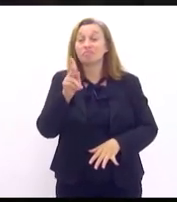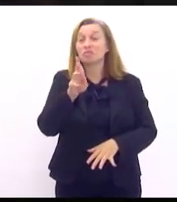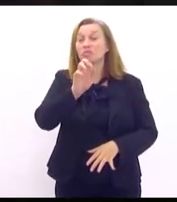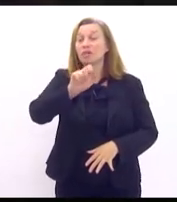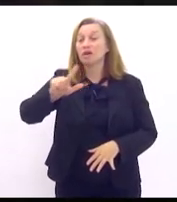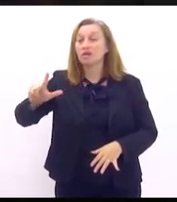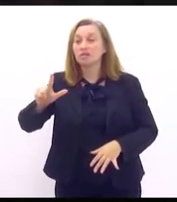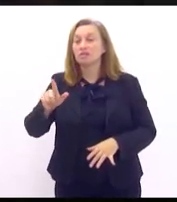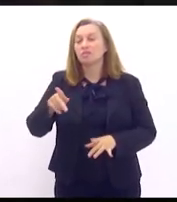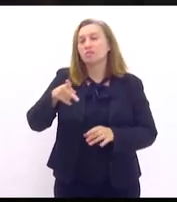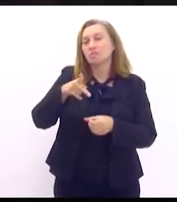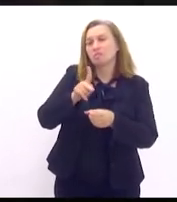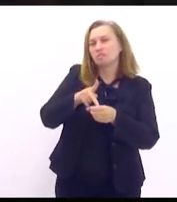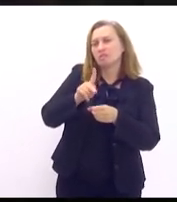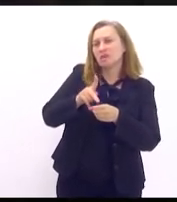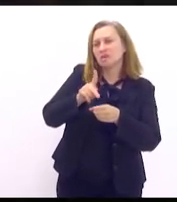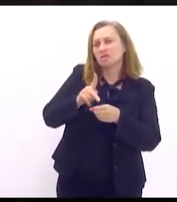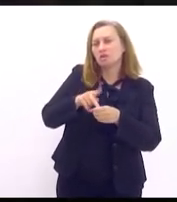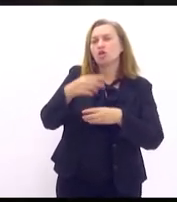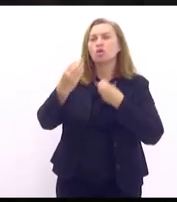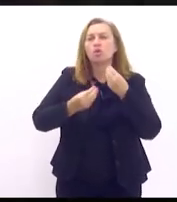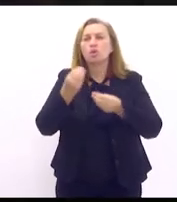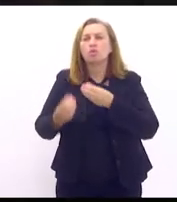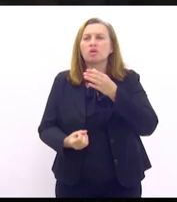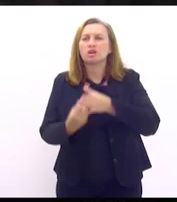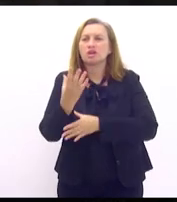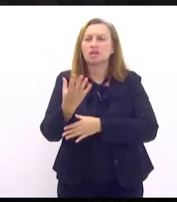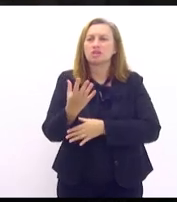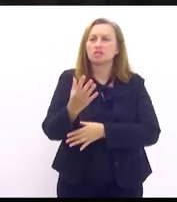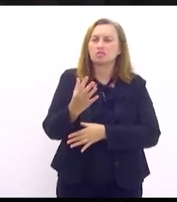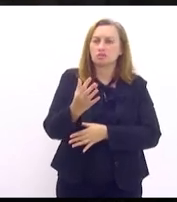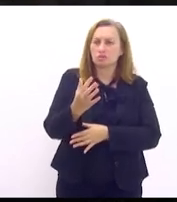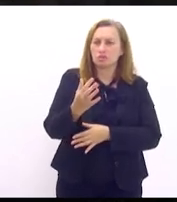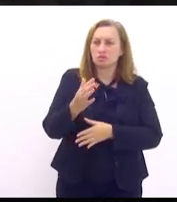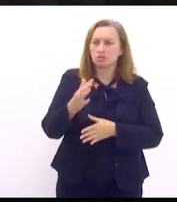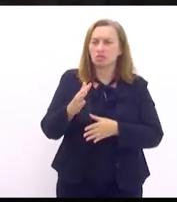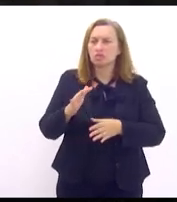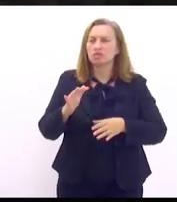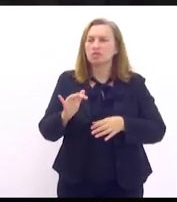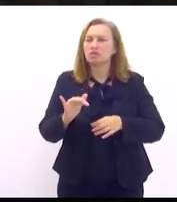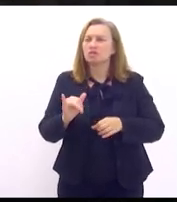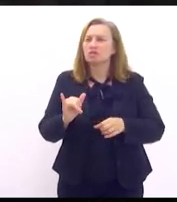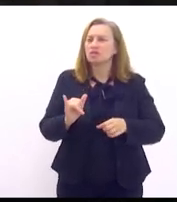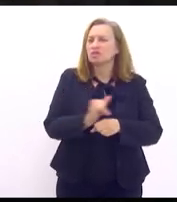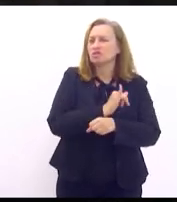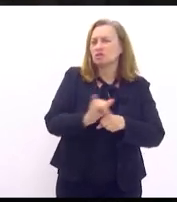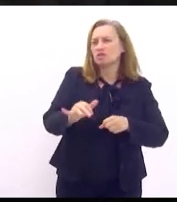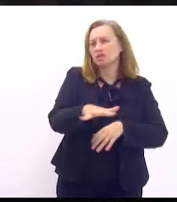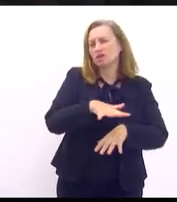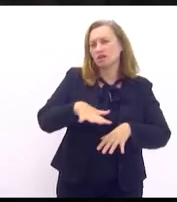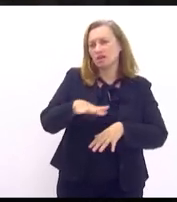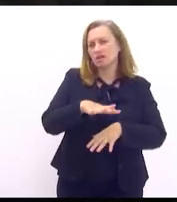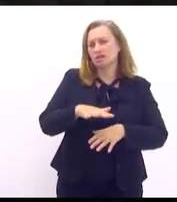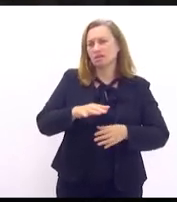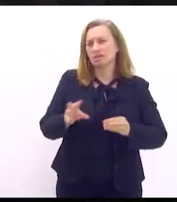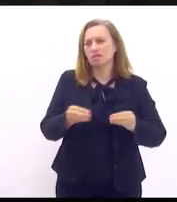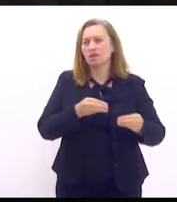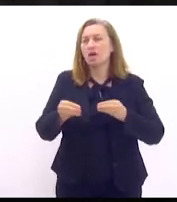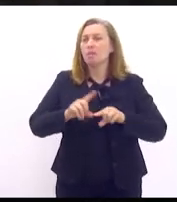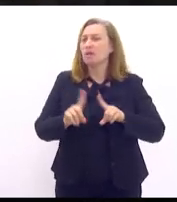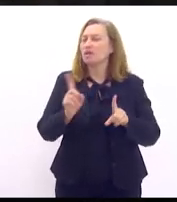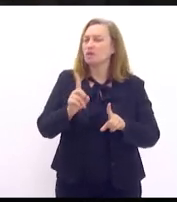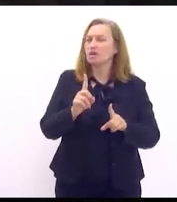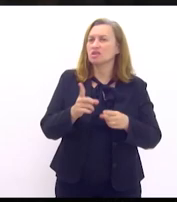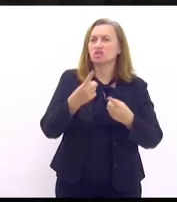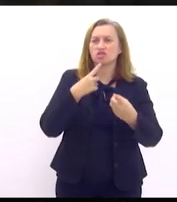bem como de a construção de fontes alternativas. Agora, O que o governo aqui apresenta não é nem esse tipo de debate.